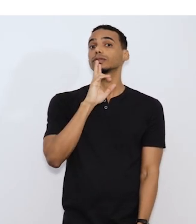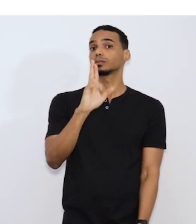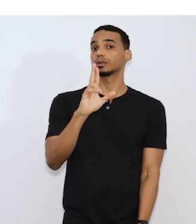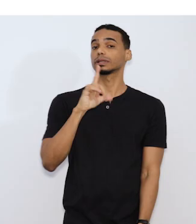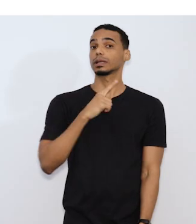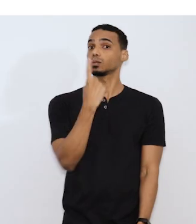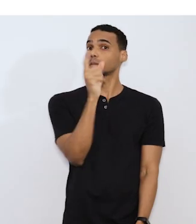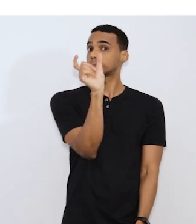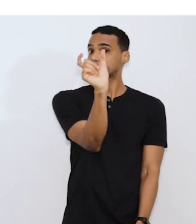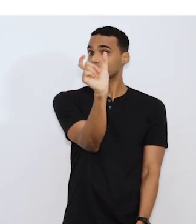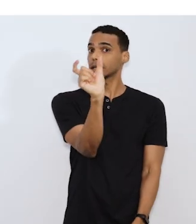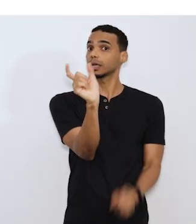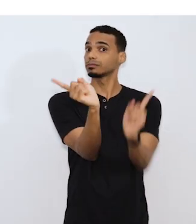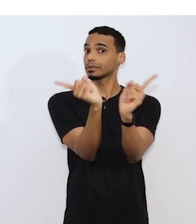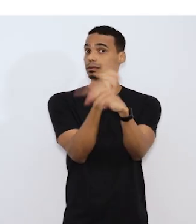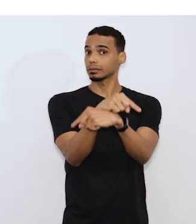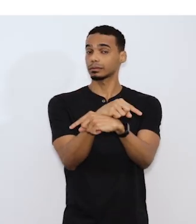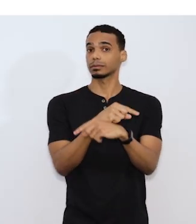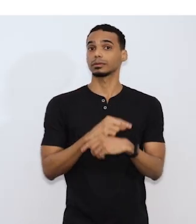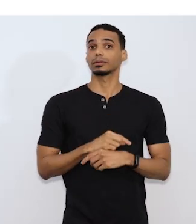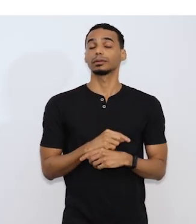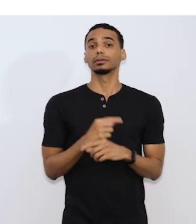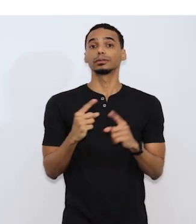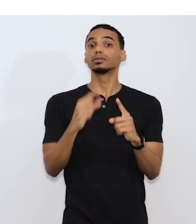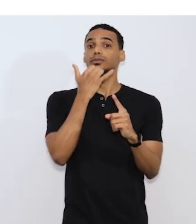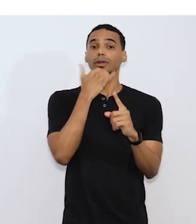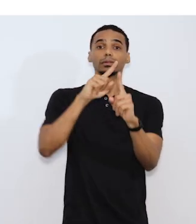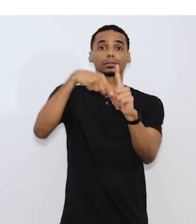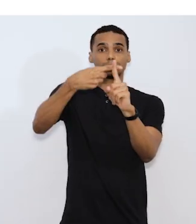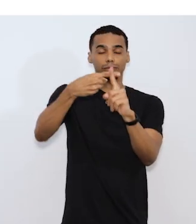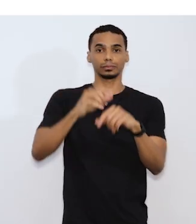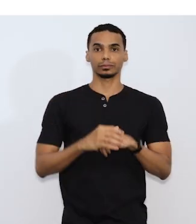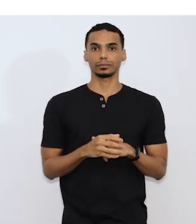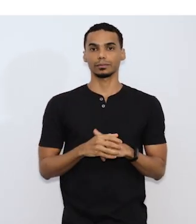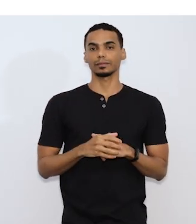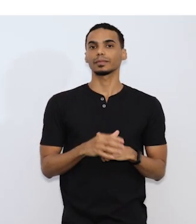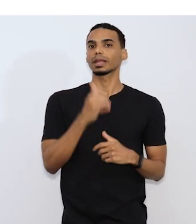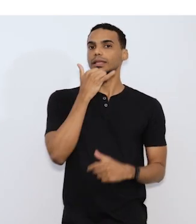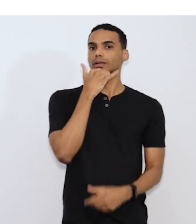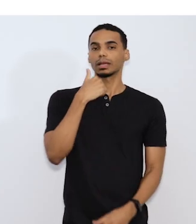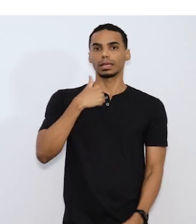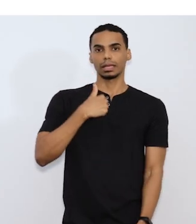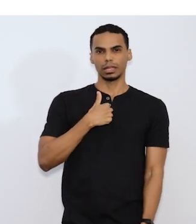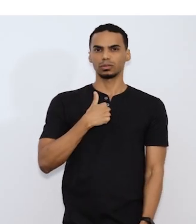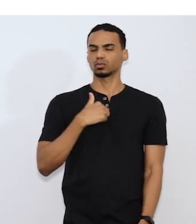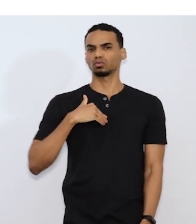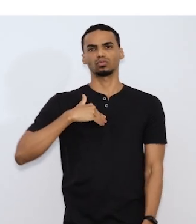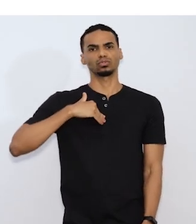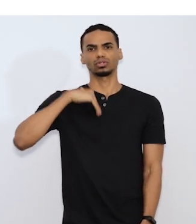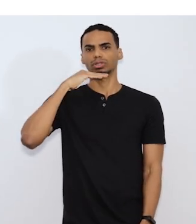uma palavra com uma ideia de adição, ou seja, uma ideia de soma, ok? Estou cheia desses